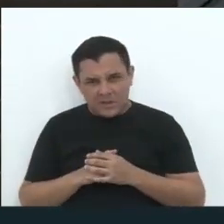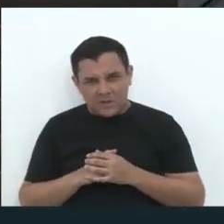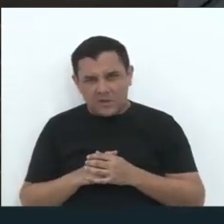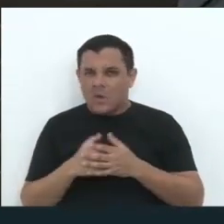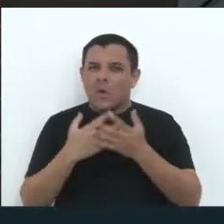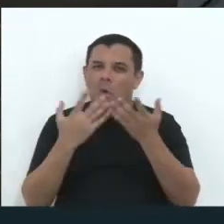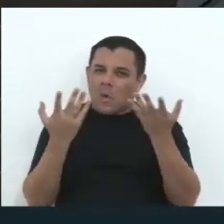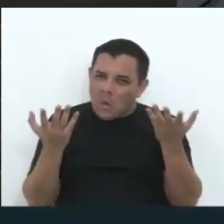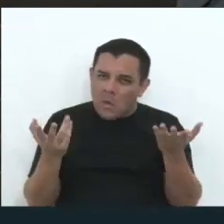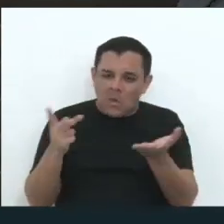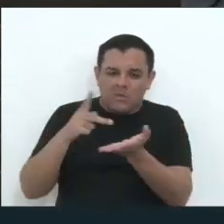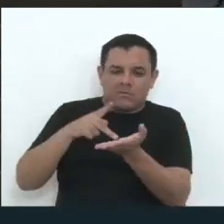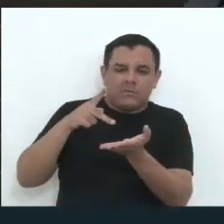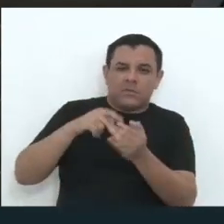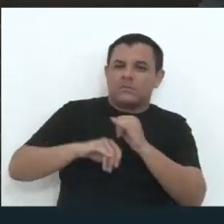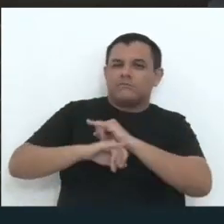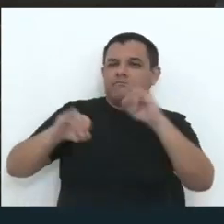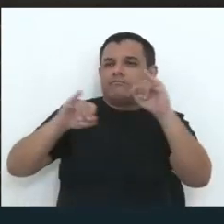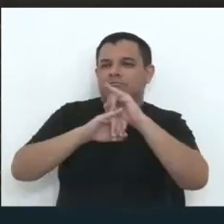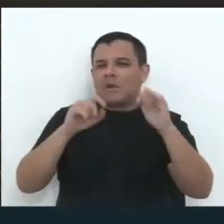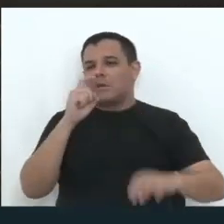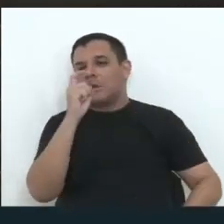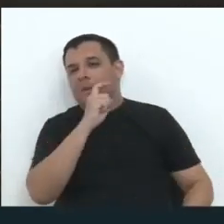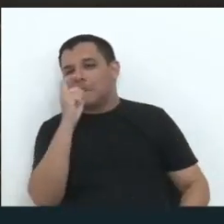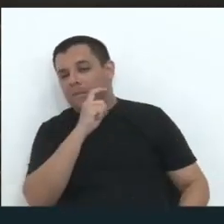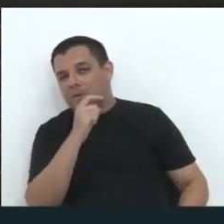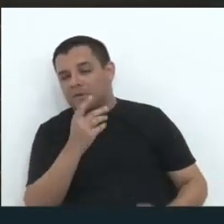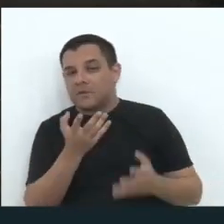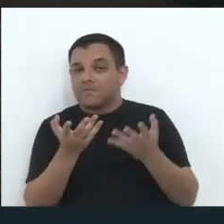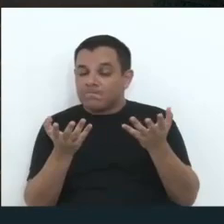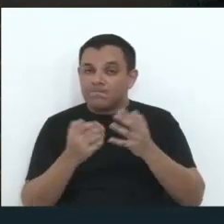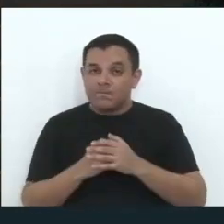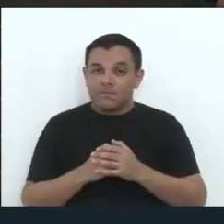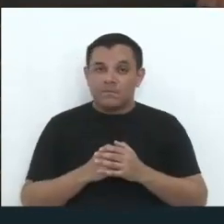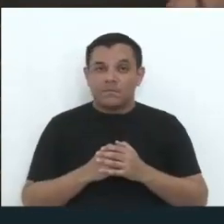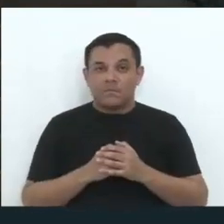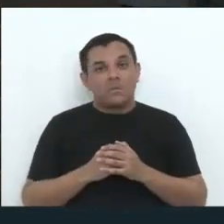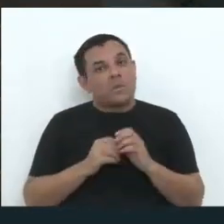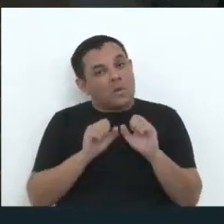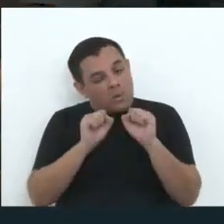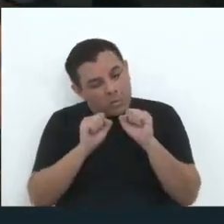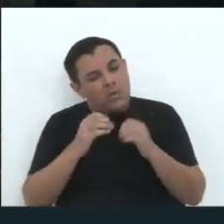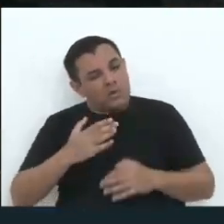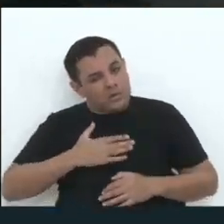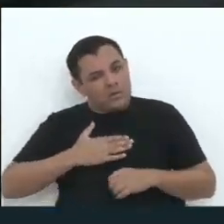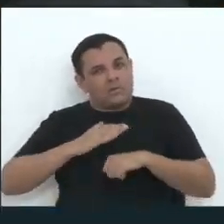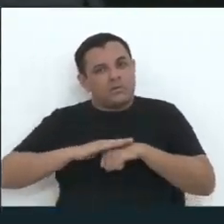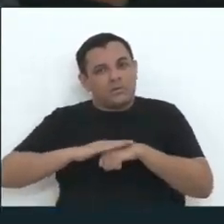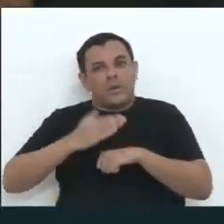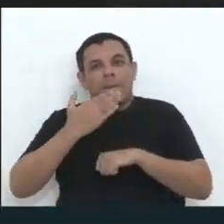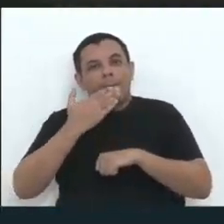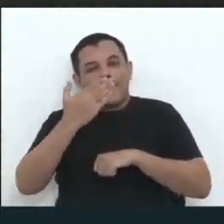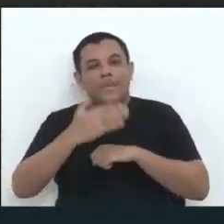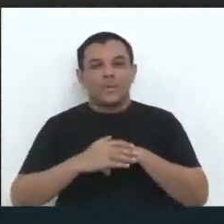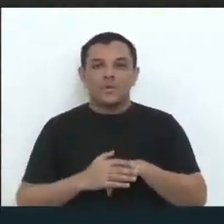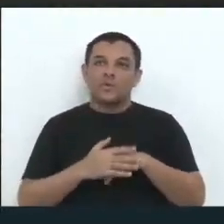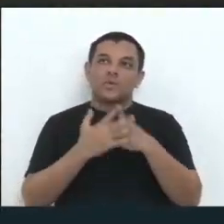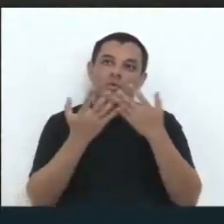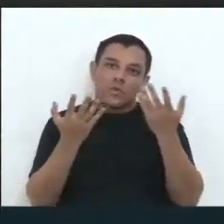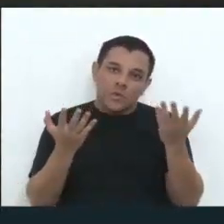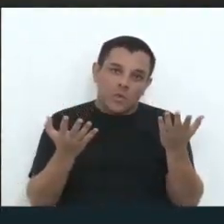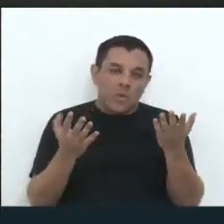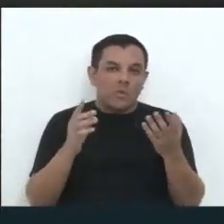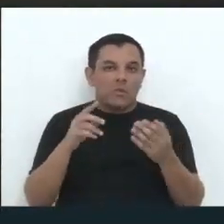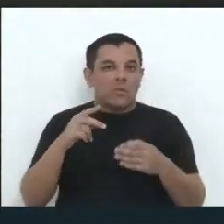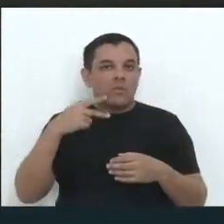propaganda mentirosa. Entendeu? Inclusive, até posso pedir ou dar a parte para o